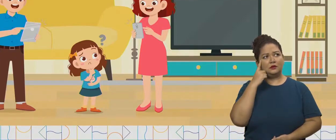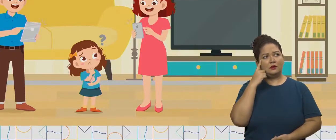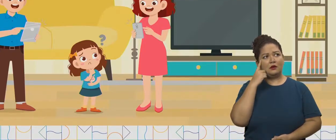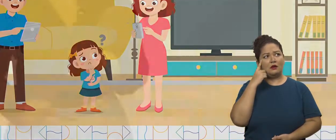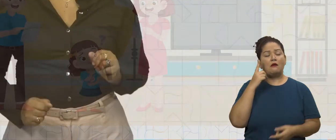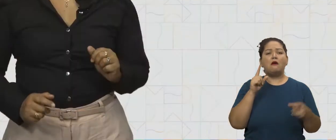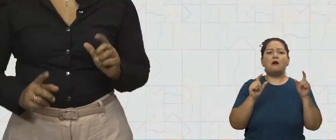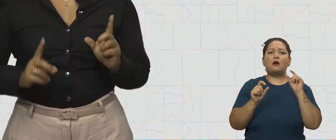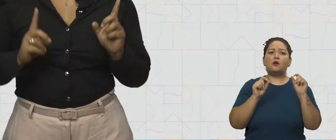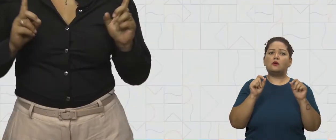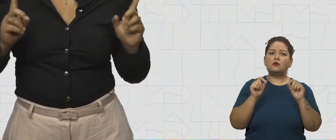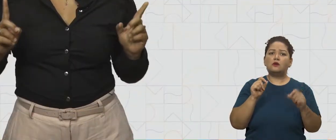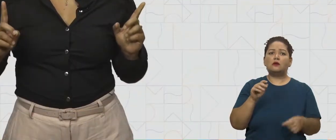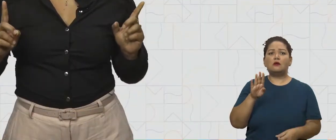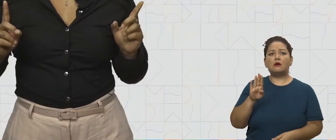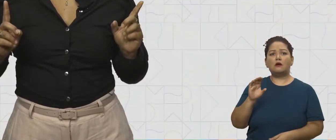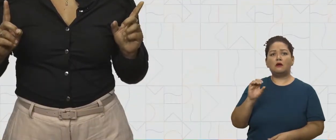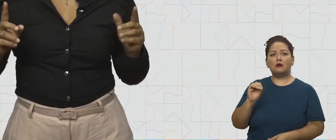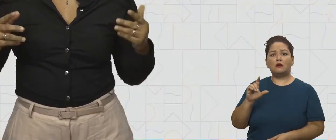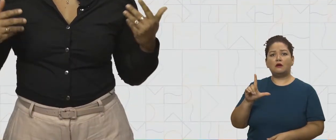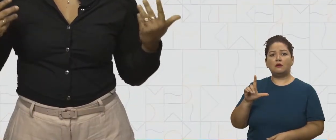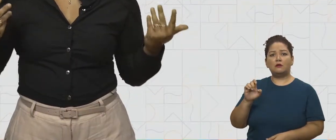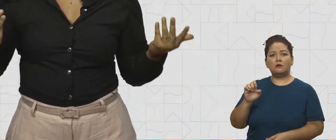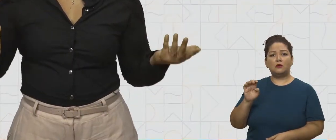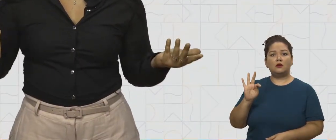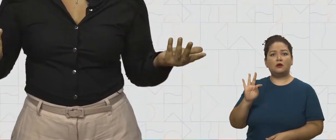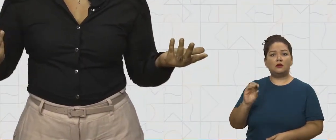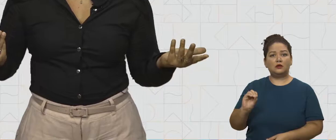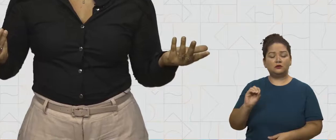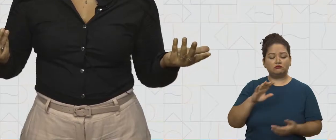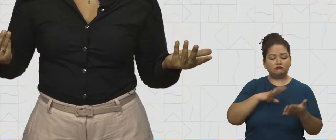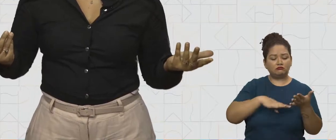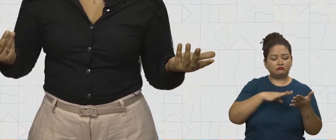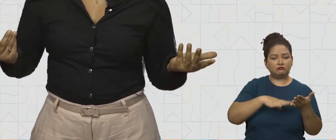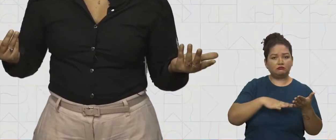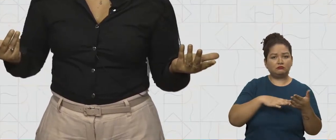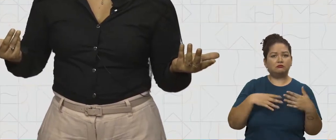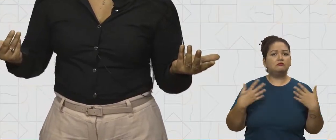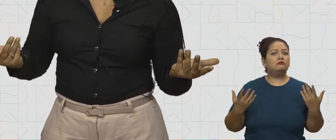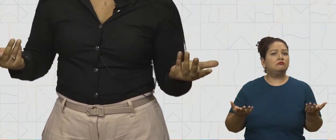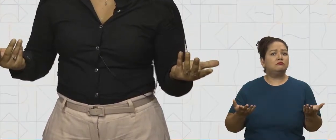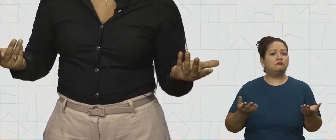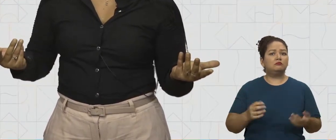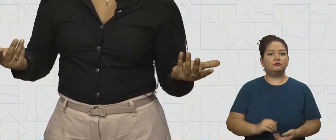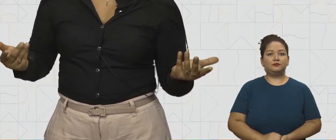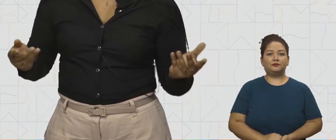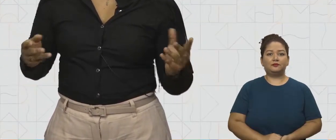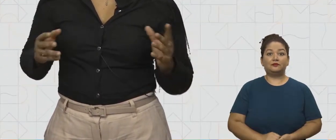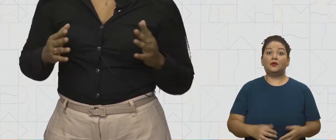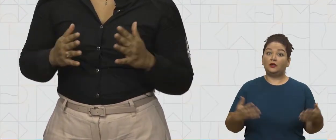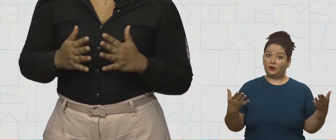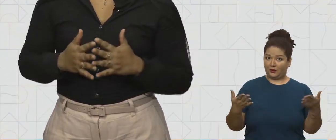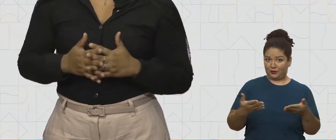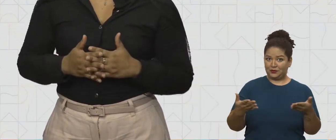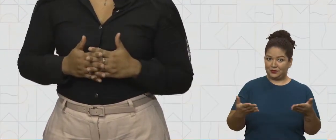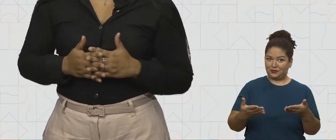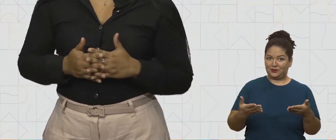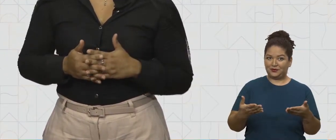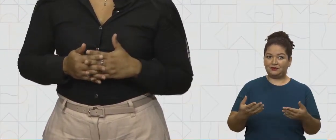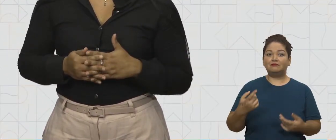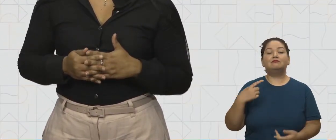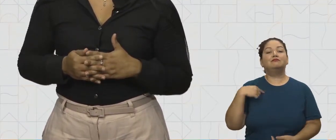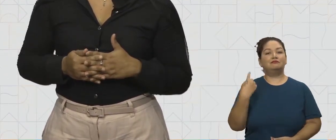para pensar, mas afinal, quem é esse tal boleto que todo mundo fala? Na aula de